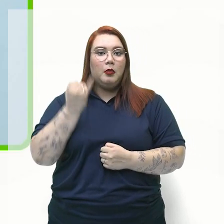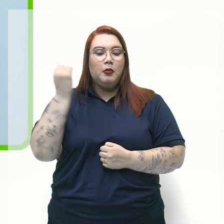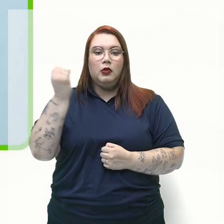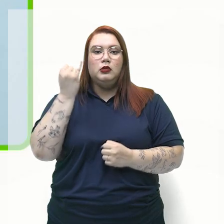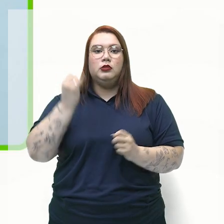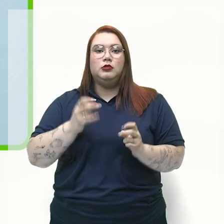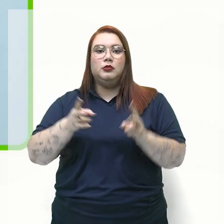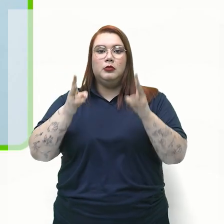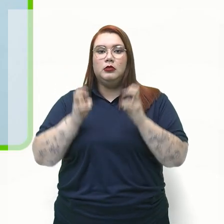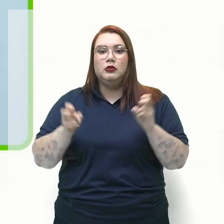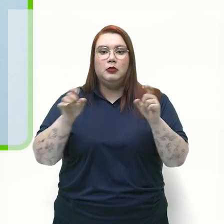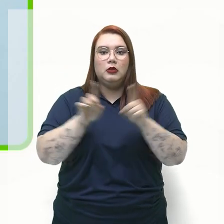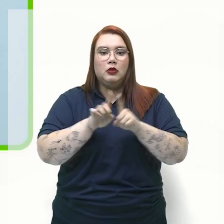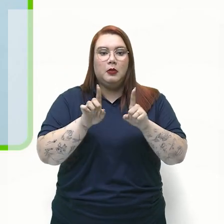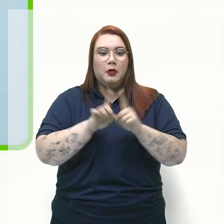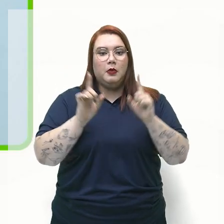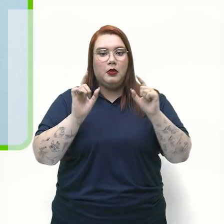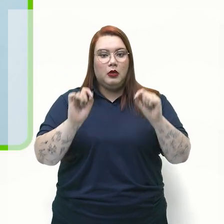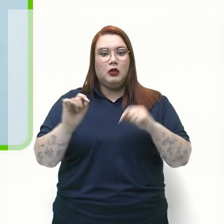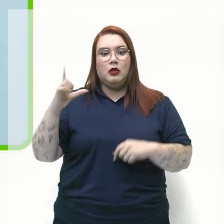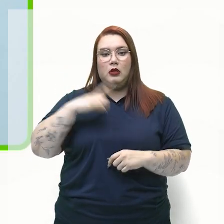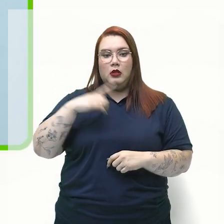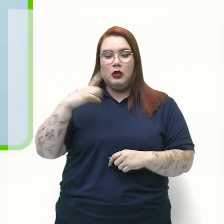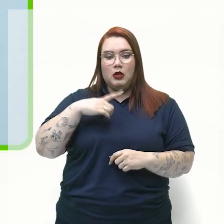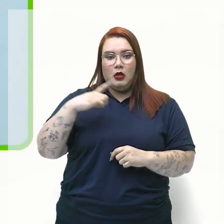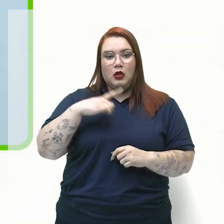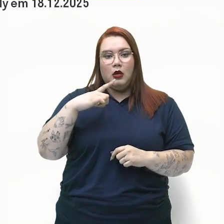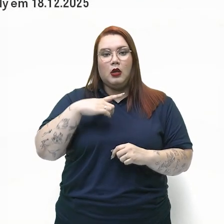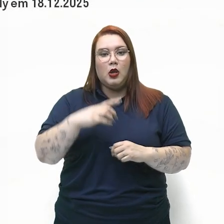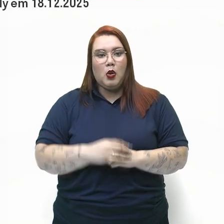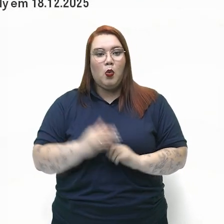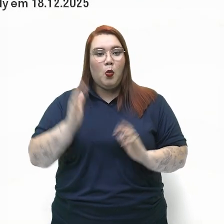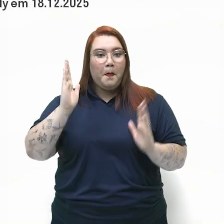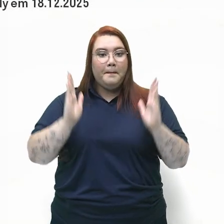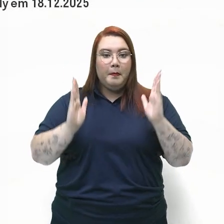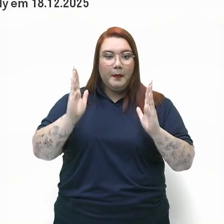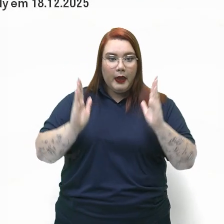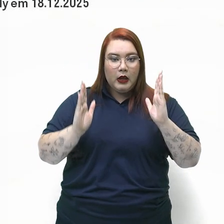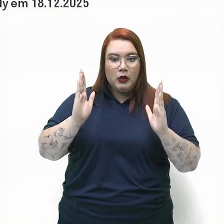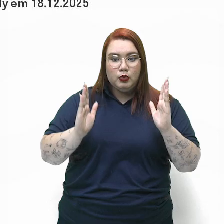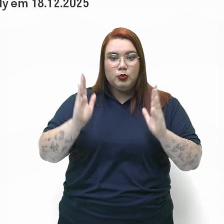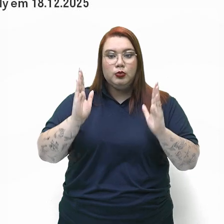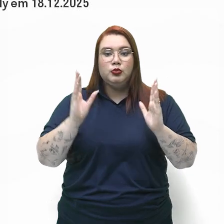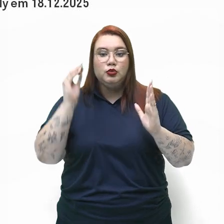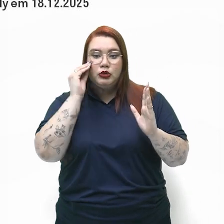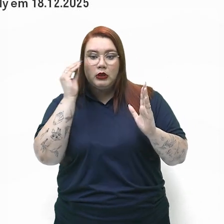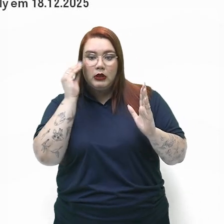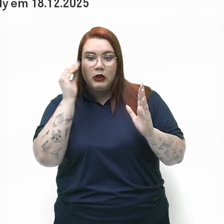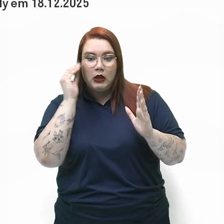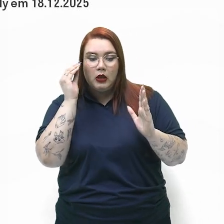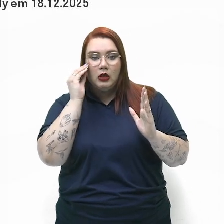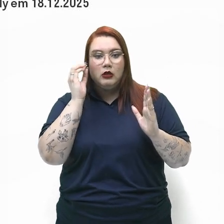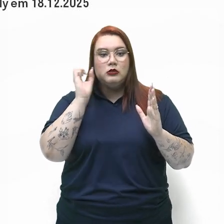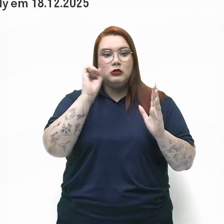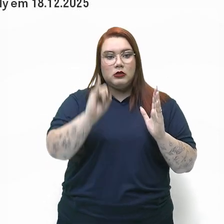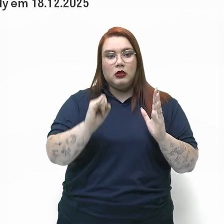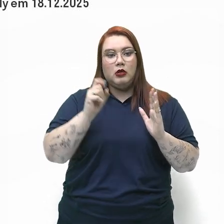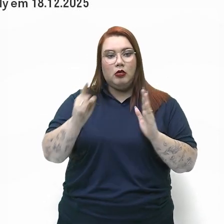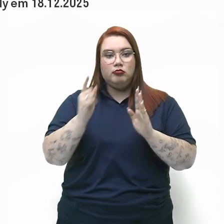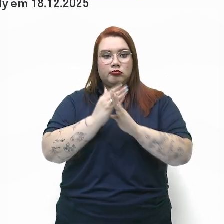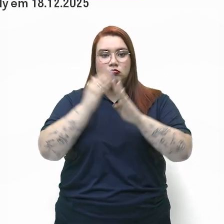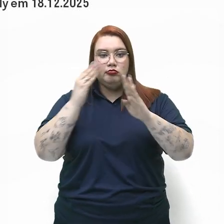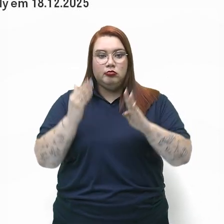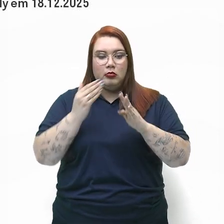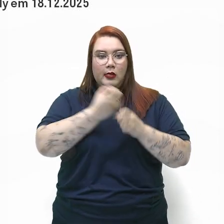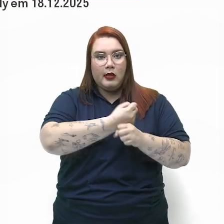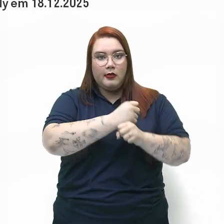também, né, que existe ali uma janela imunológica. Então, se um teste para a detecção de